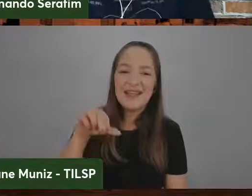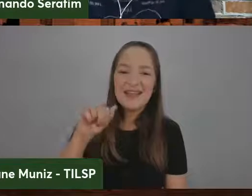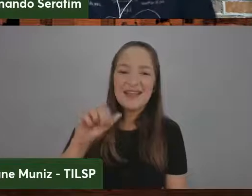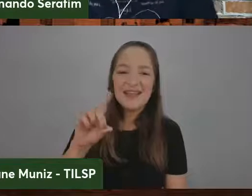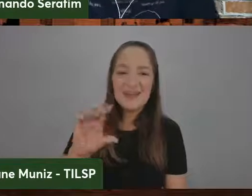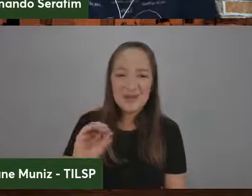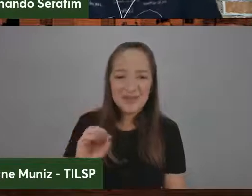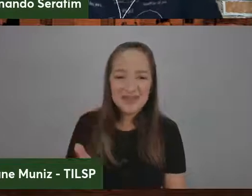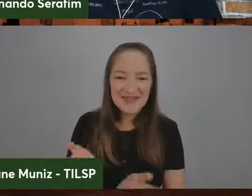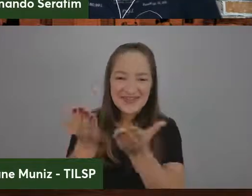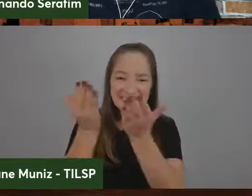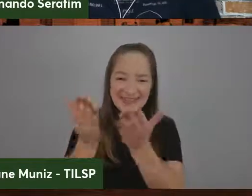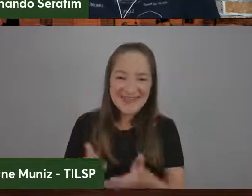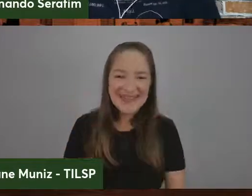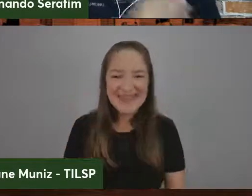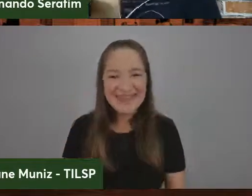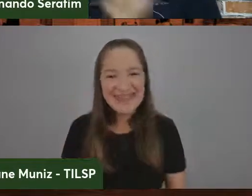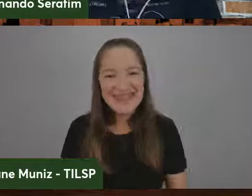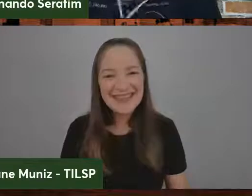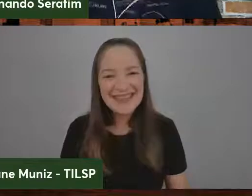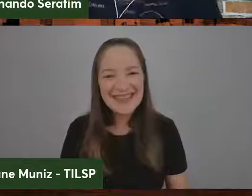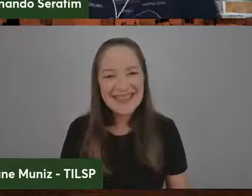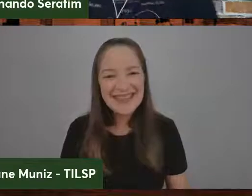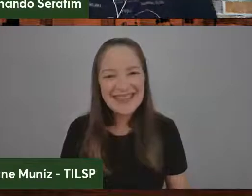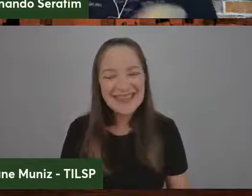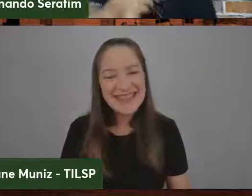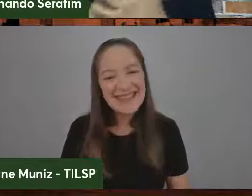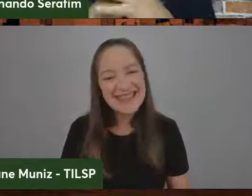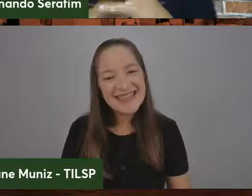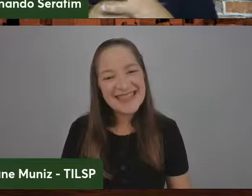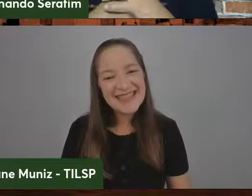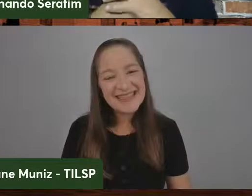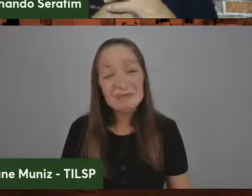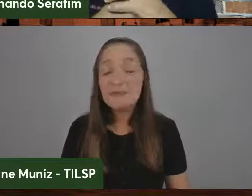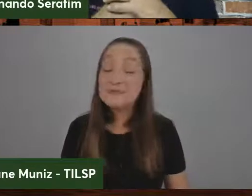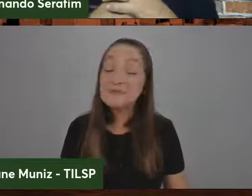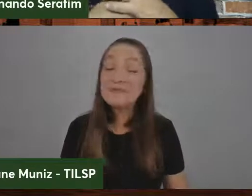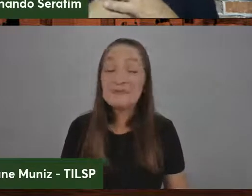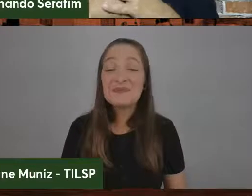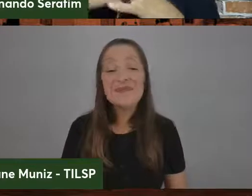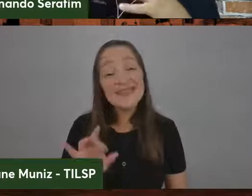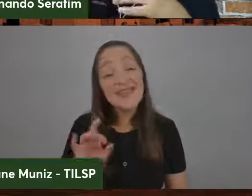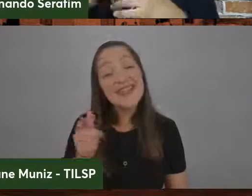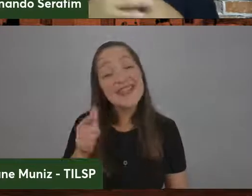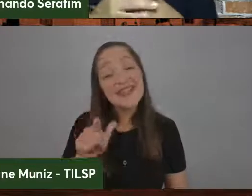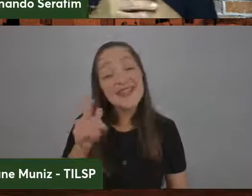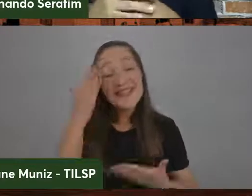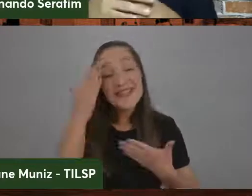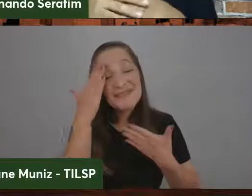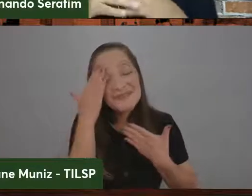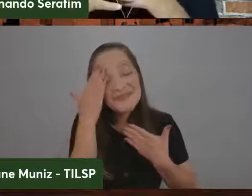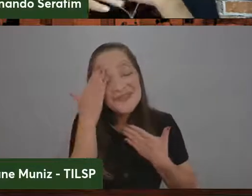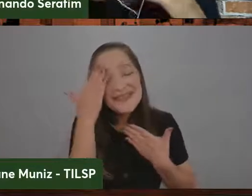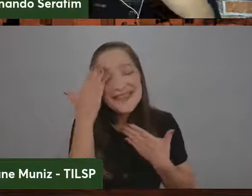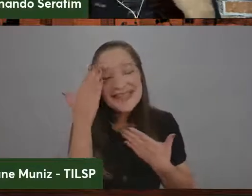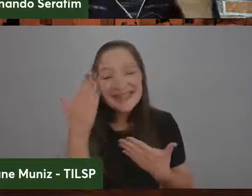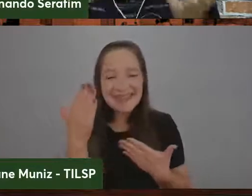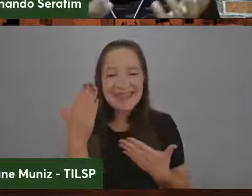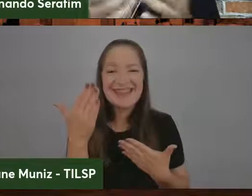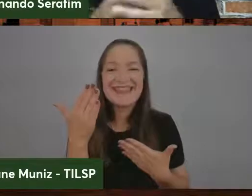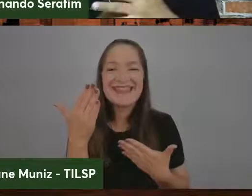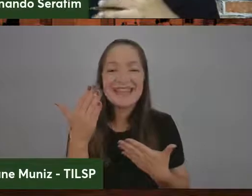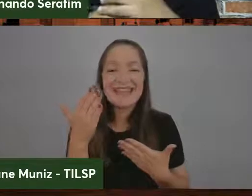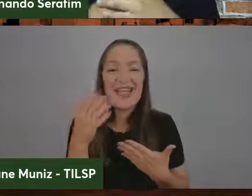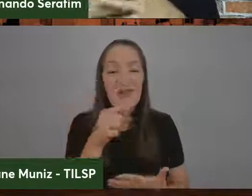Pode dar um tchauzinho final, por favor. Eu só deixo mais uma vez o meu agradecimento, né, Alex, né, o